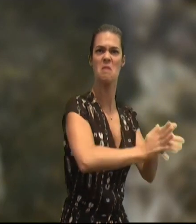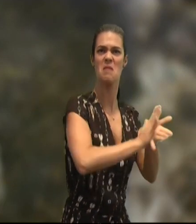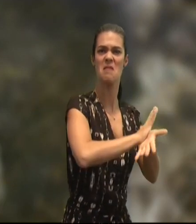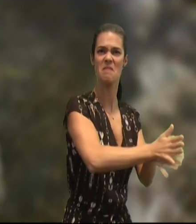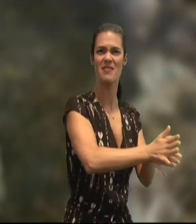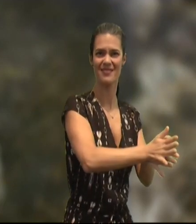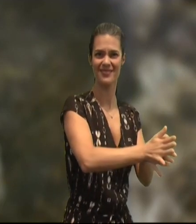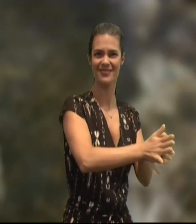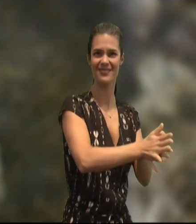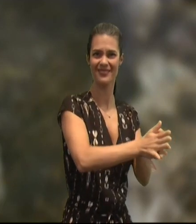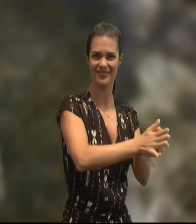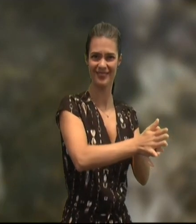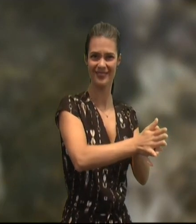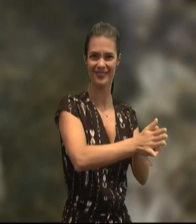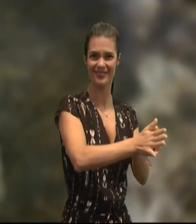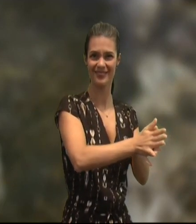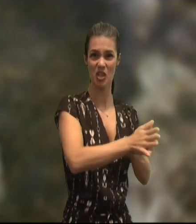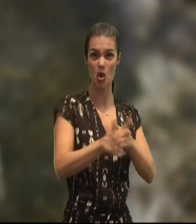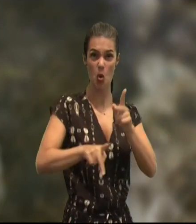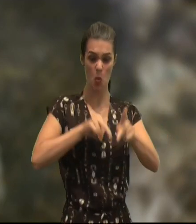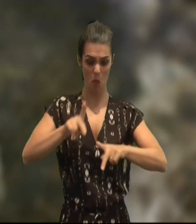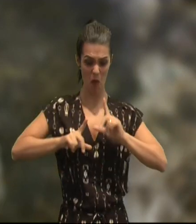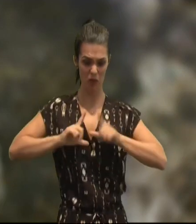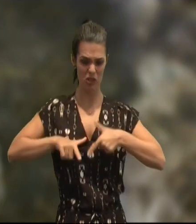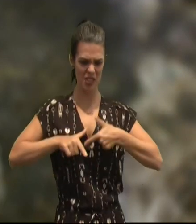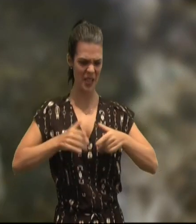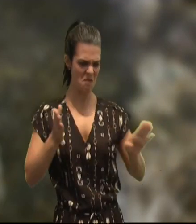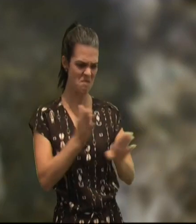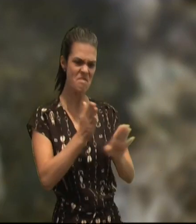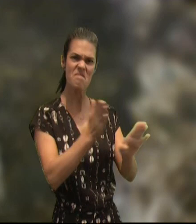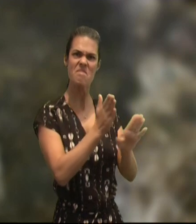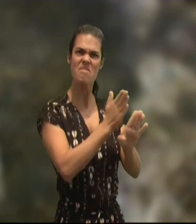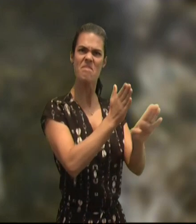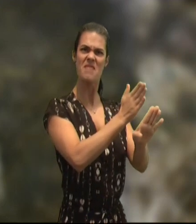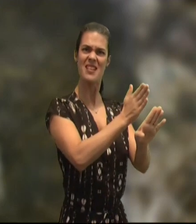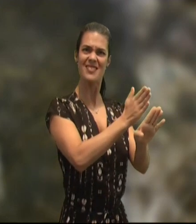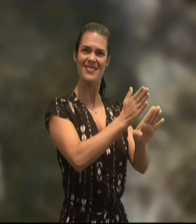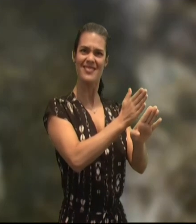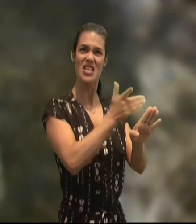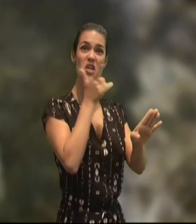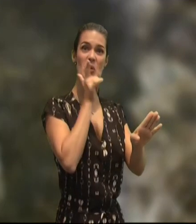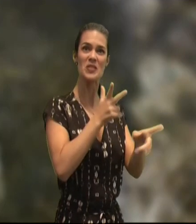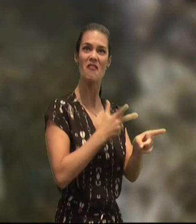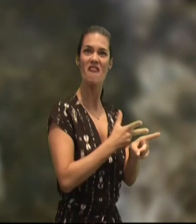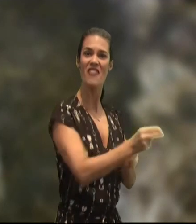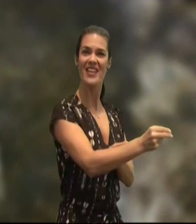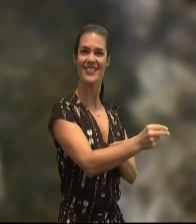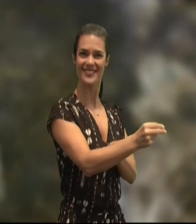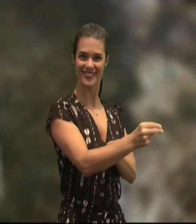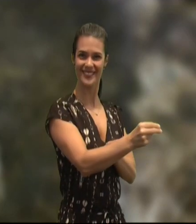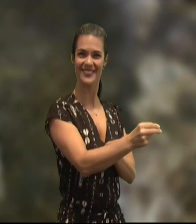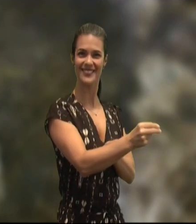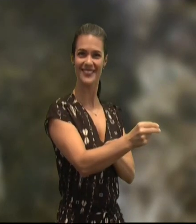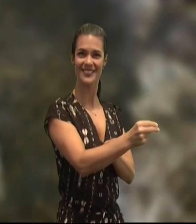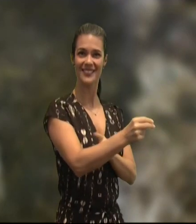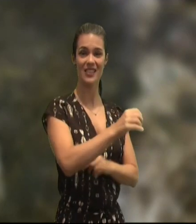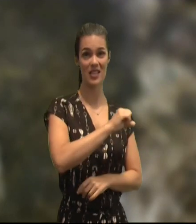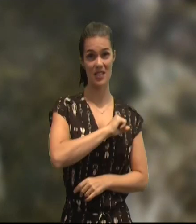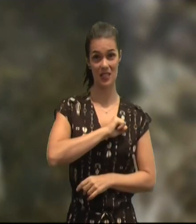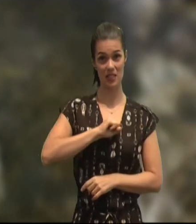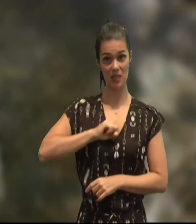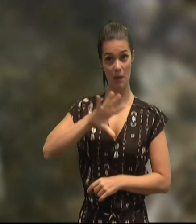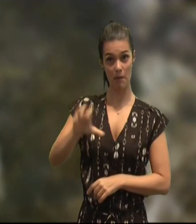Israel, perseguiram os filisteus e os derrotaram até abaixo de Bet-car. Tomou então Samuel uma